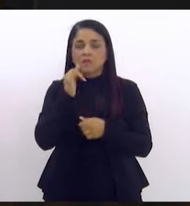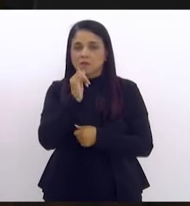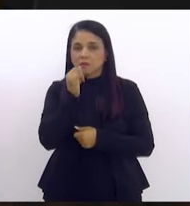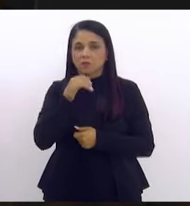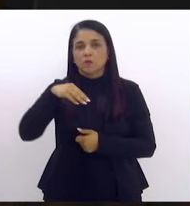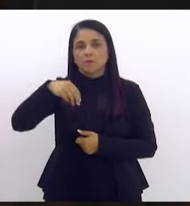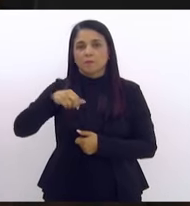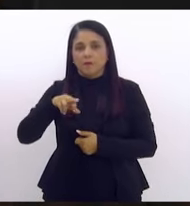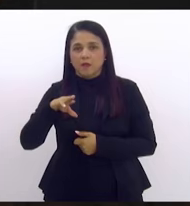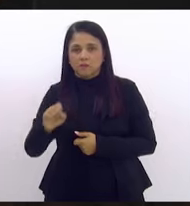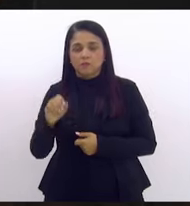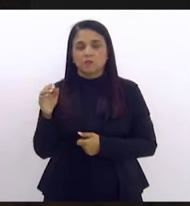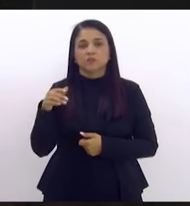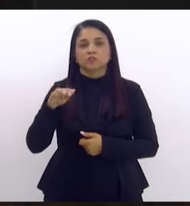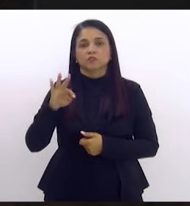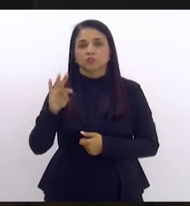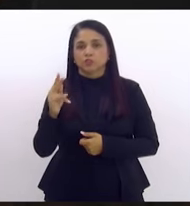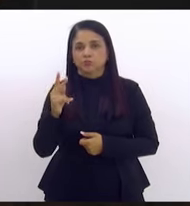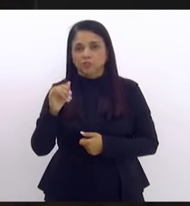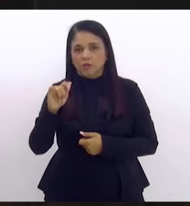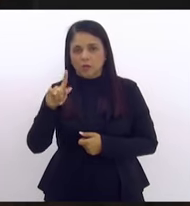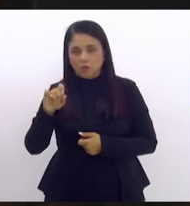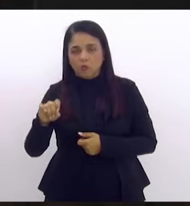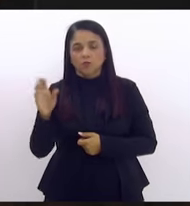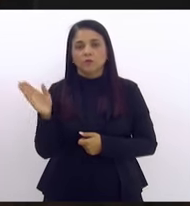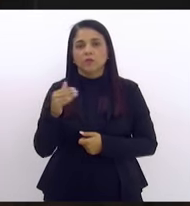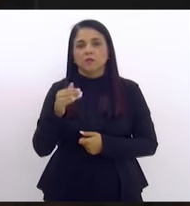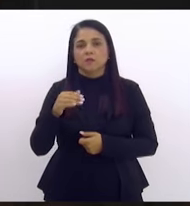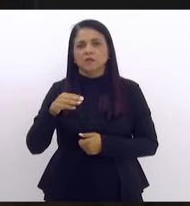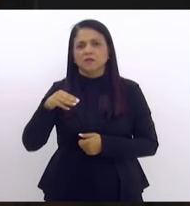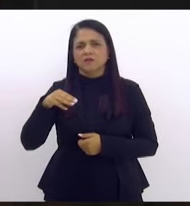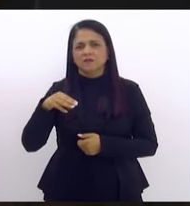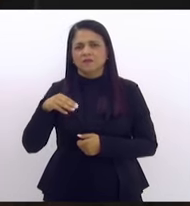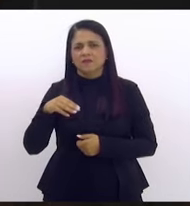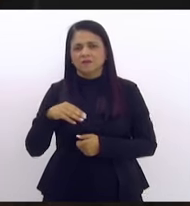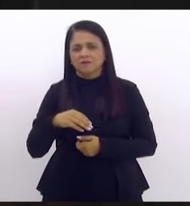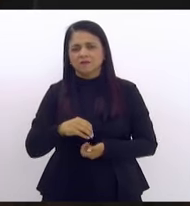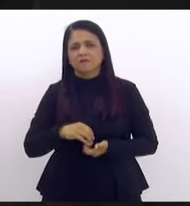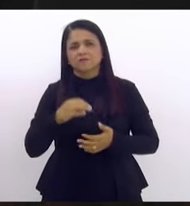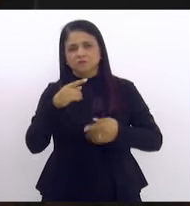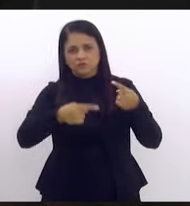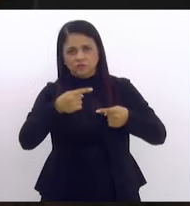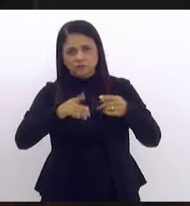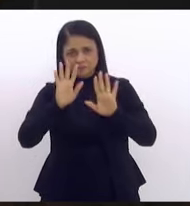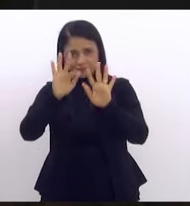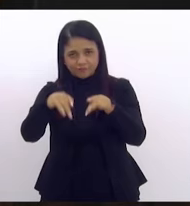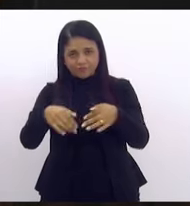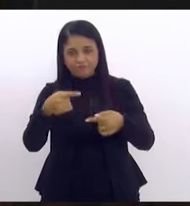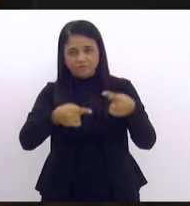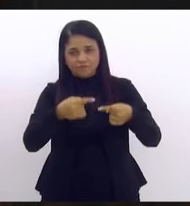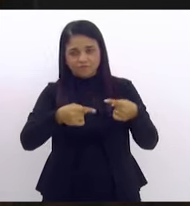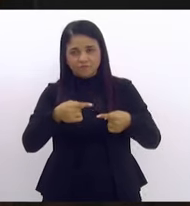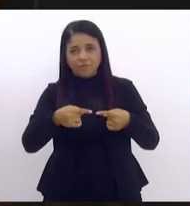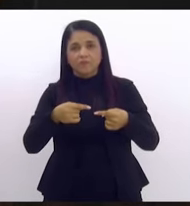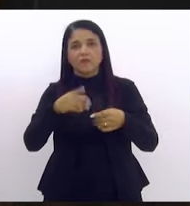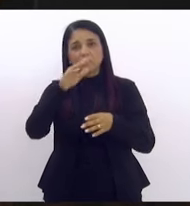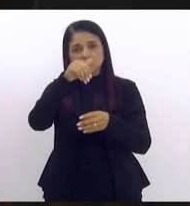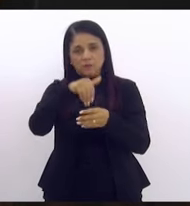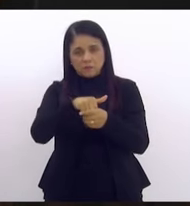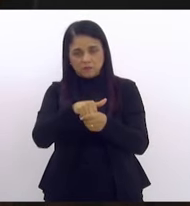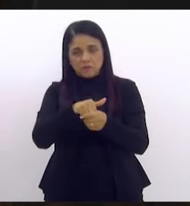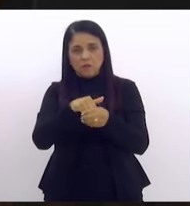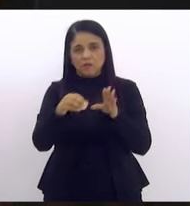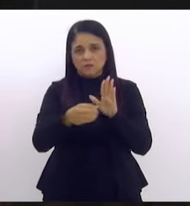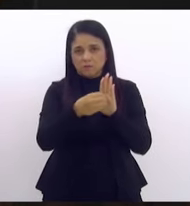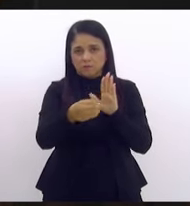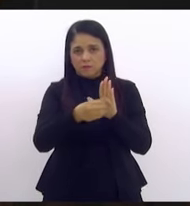Tiago Galhaço e Renato Machado. Em discussão, não havendo quem queira discutir, encerrada a discussão. Em votação, as emendas